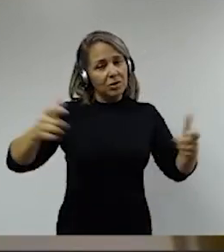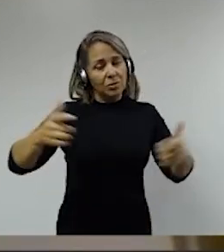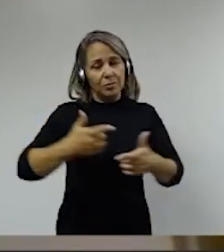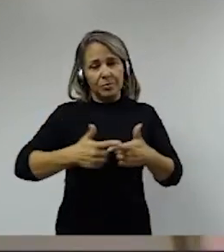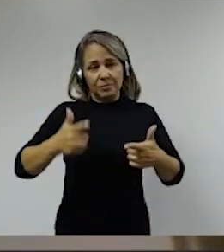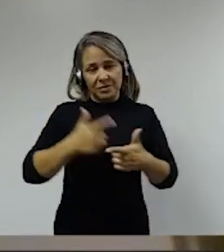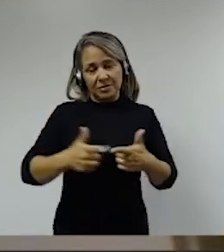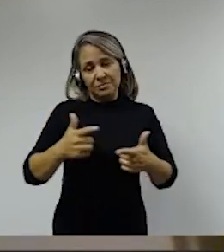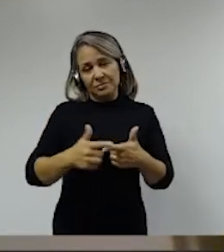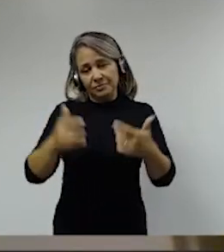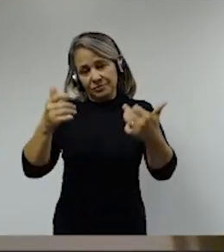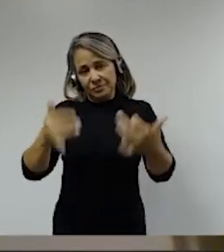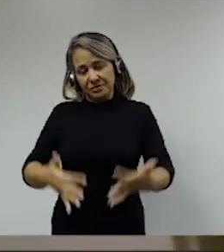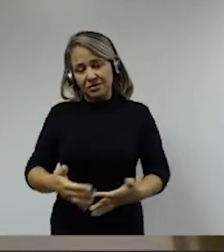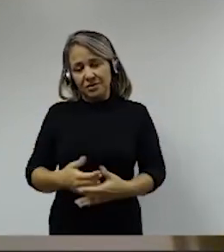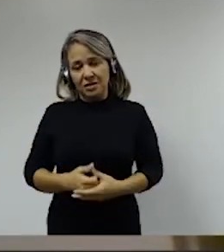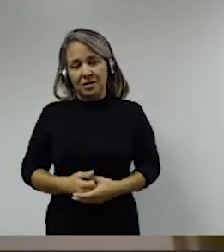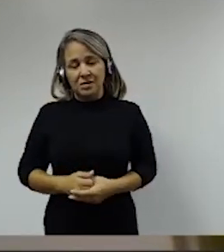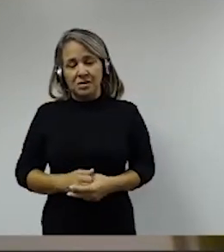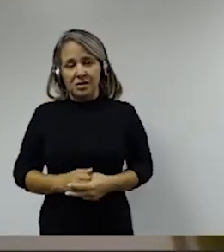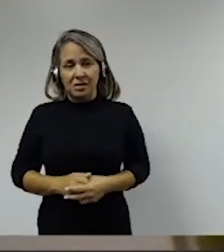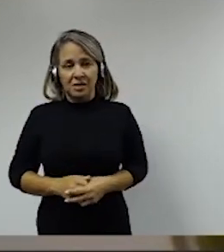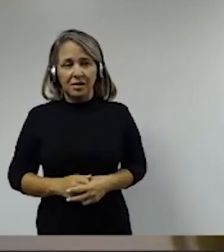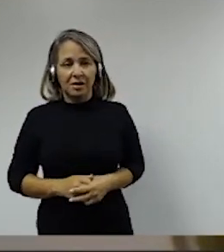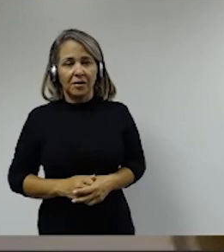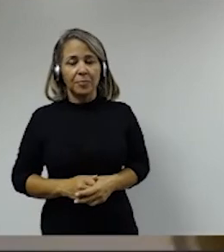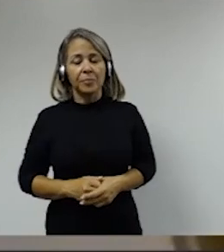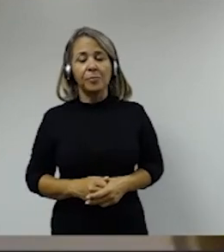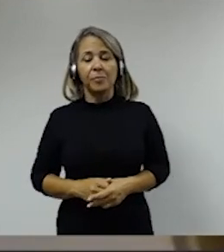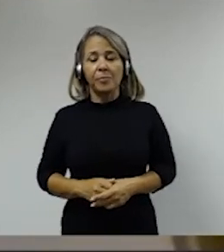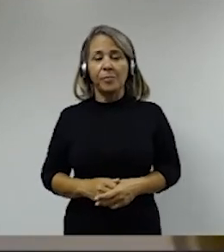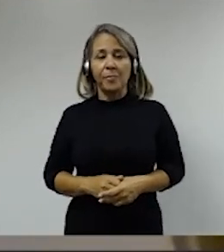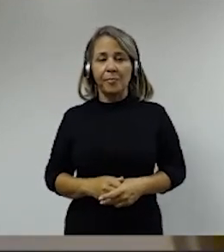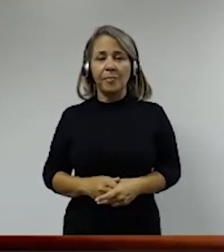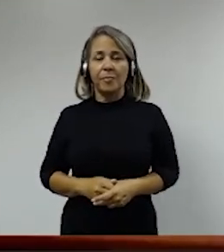vocês sobre isso, se houver tempo, né? Bom,